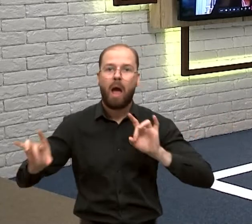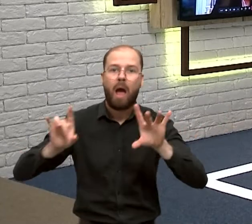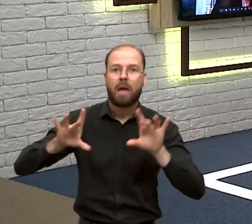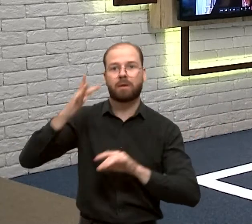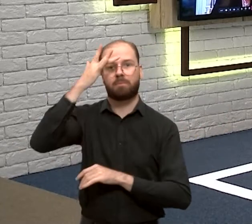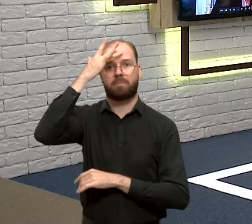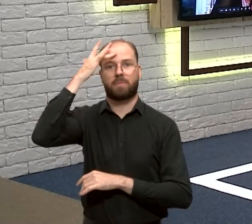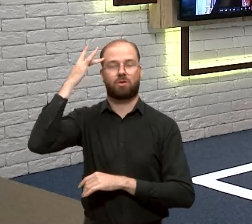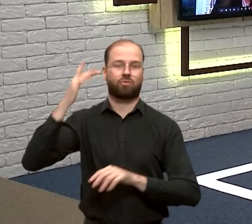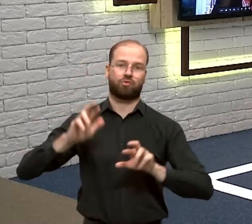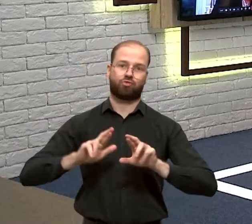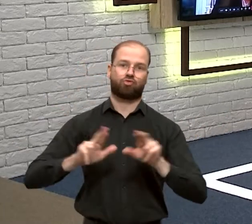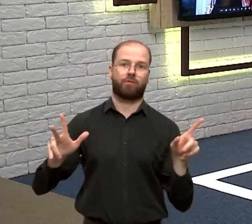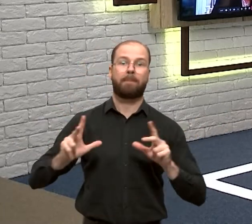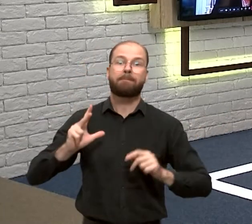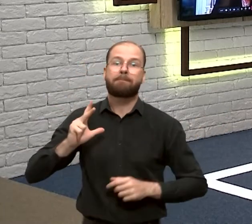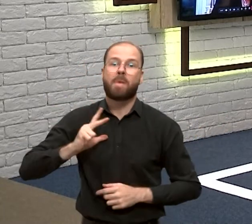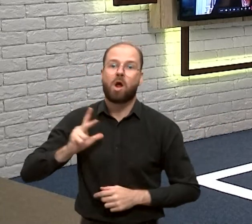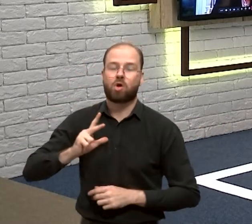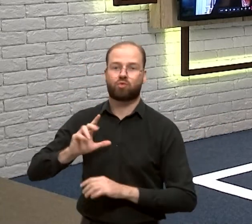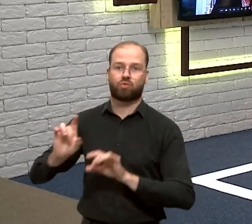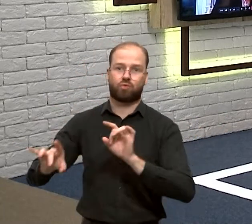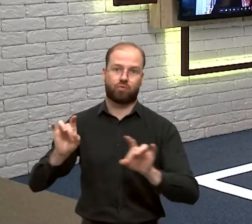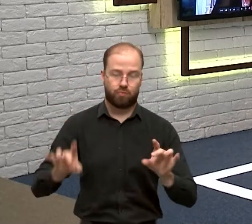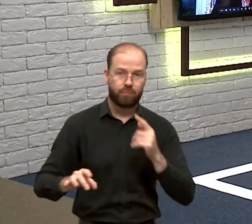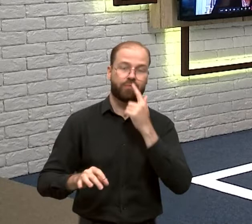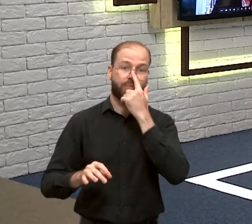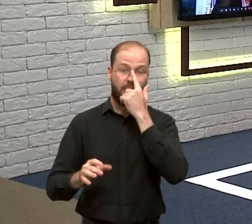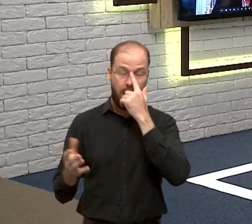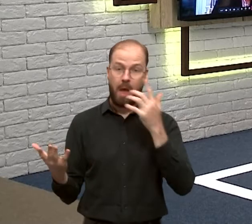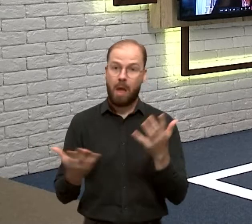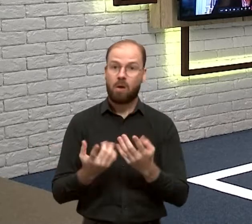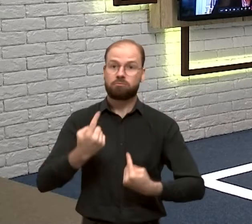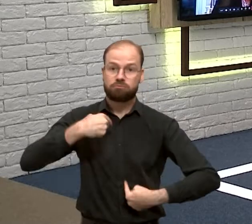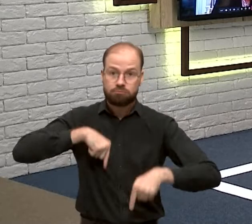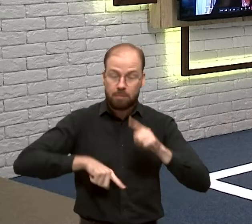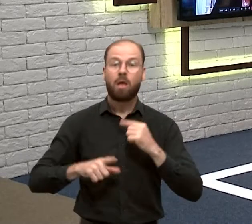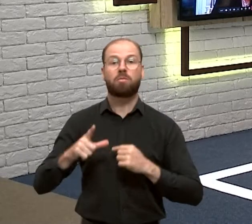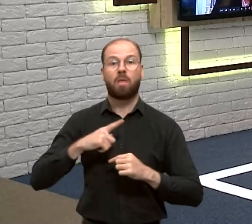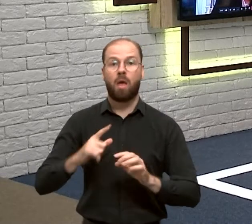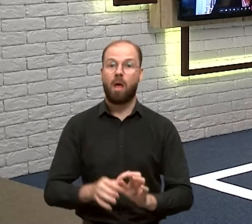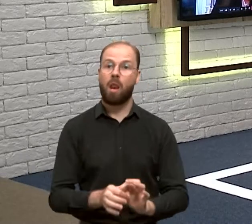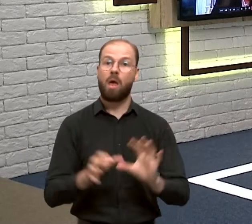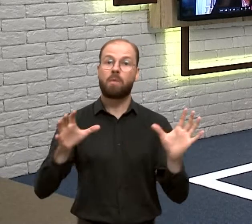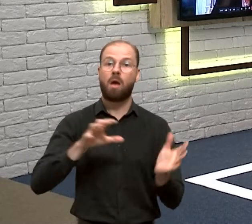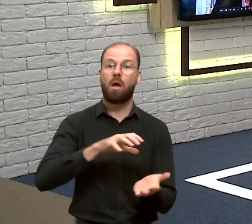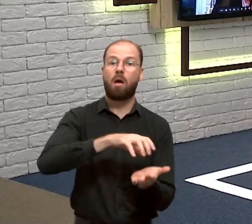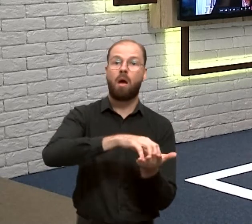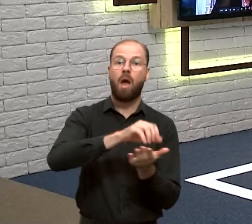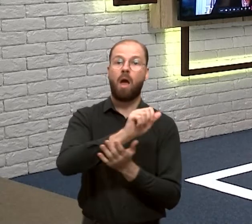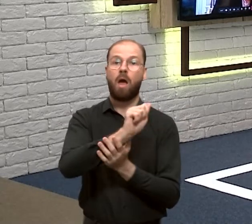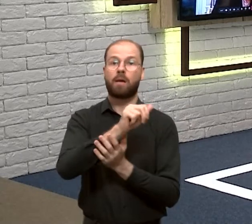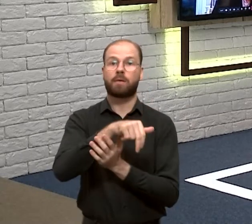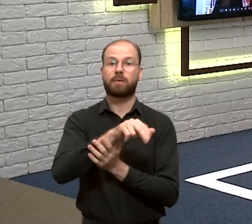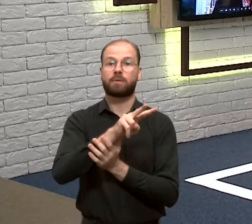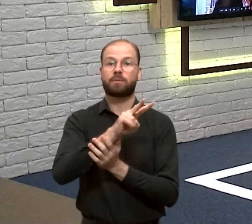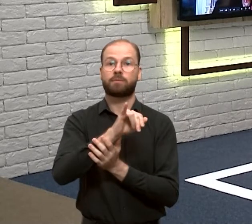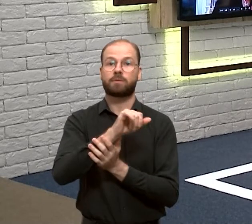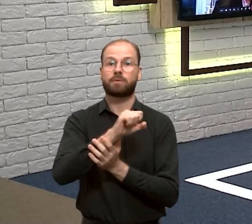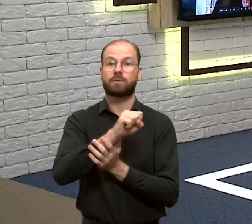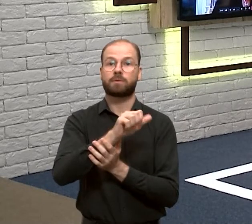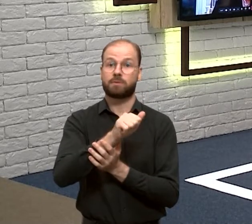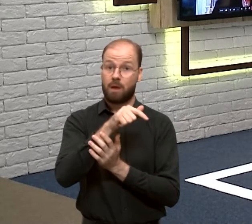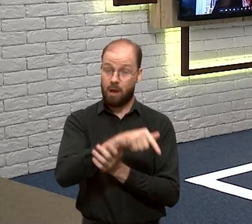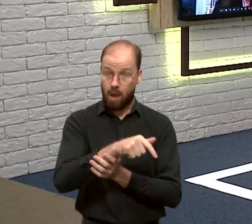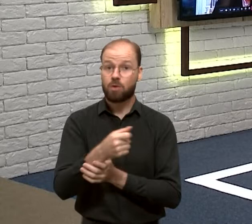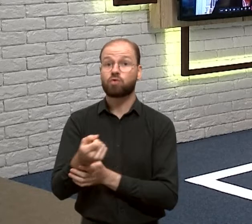melatonina, existe agora, com a liberação, né, da Anvisa, como um suplemento alimentar, ela pode ser